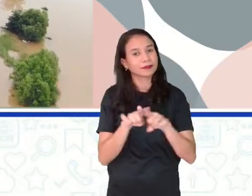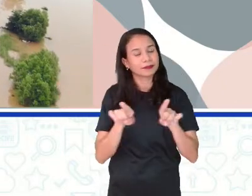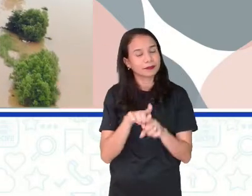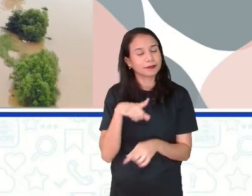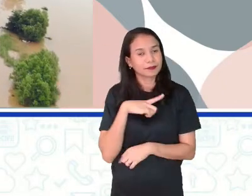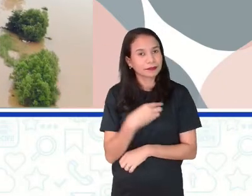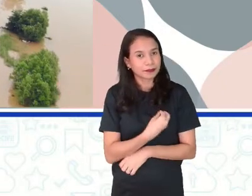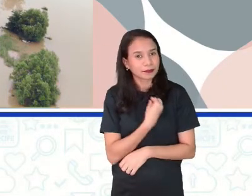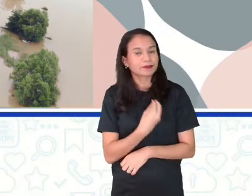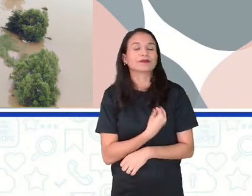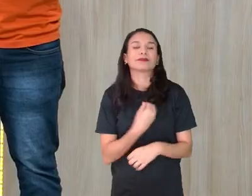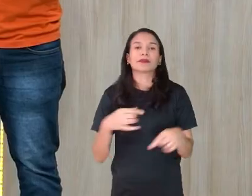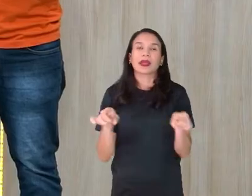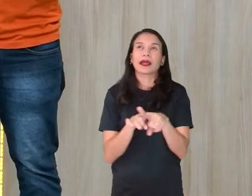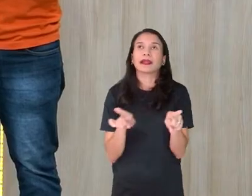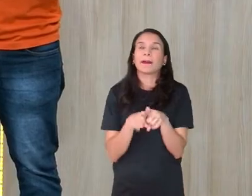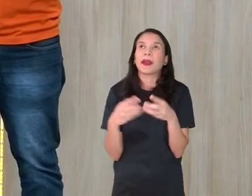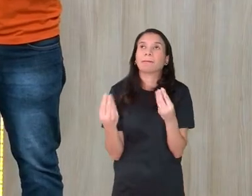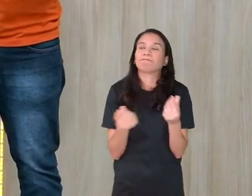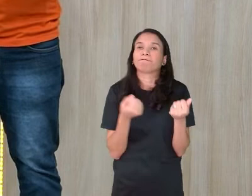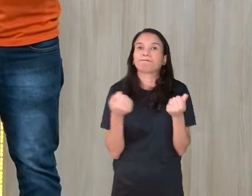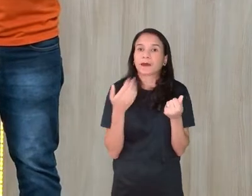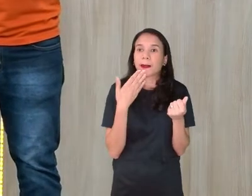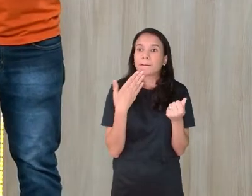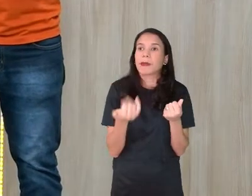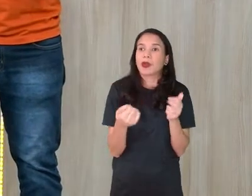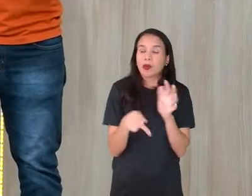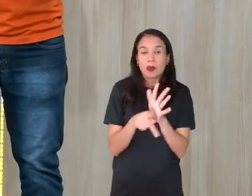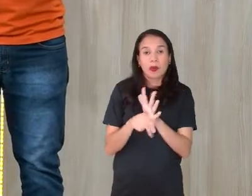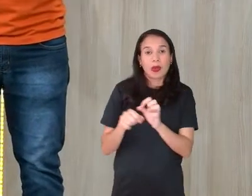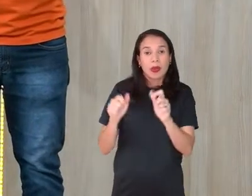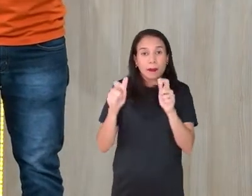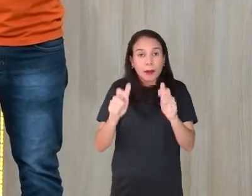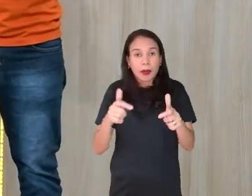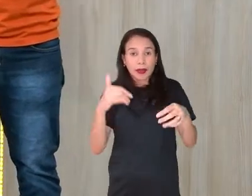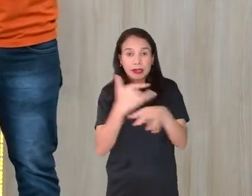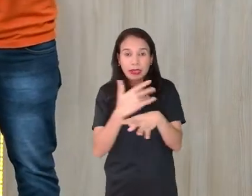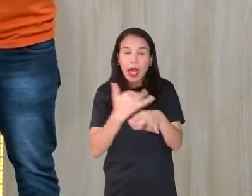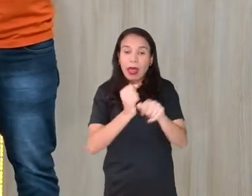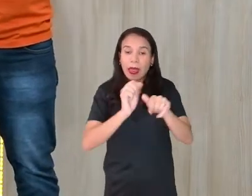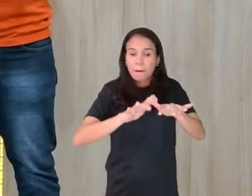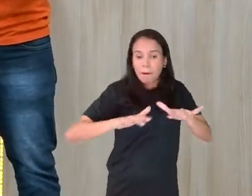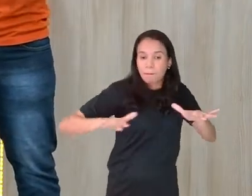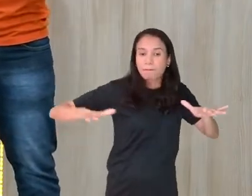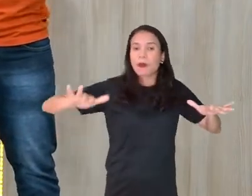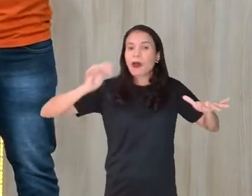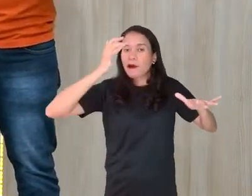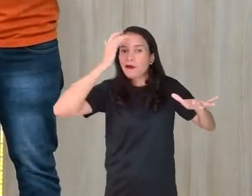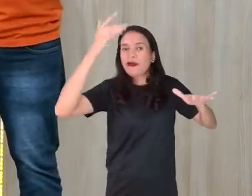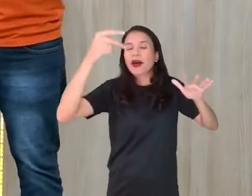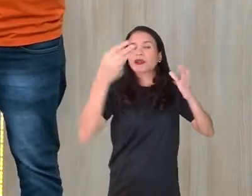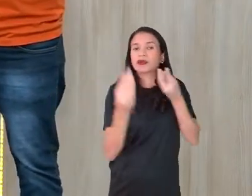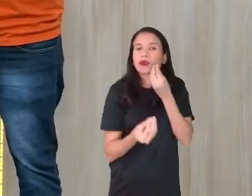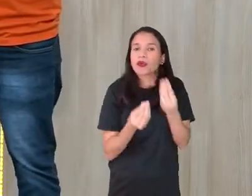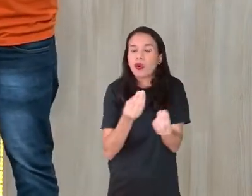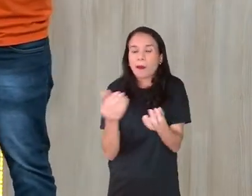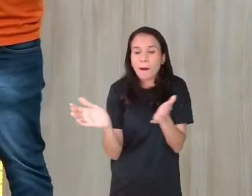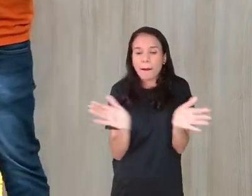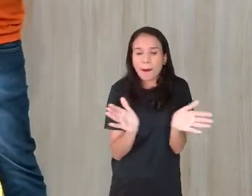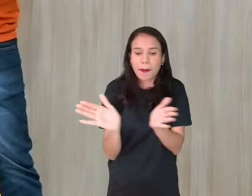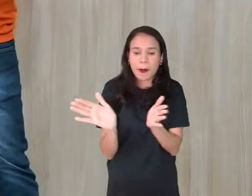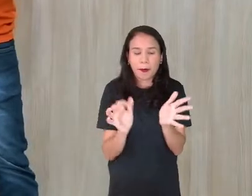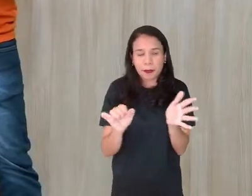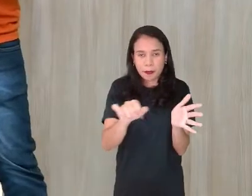né, e até é preferível a ocupação das cidades seja numa área plana, porque é mais fácil de manejar ali